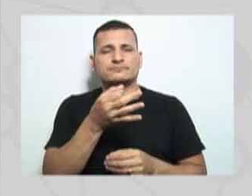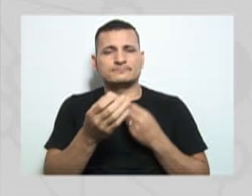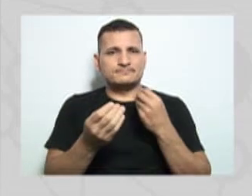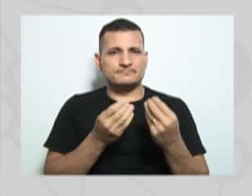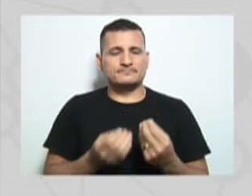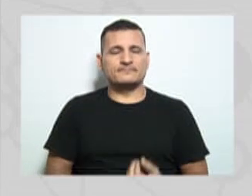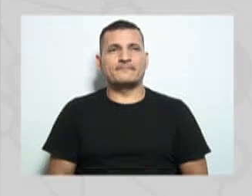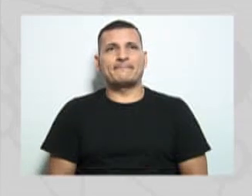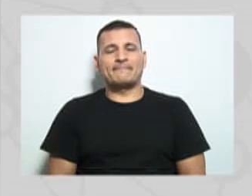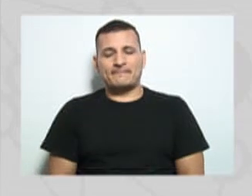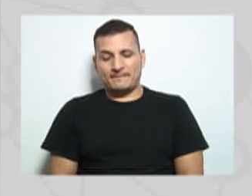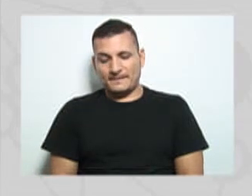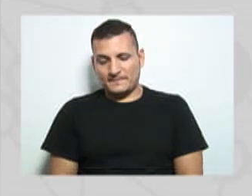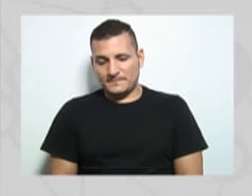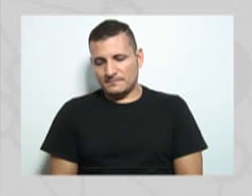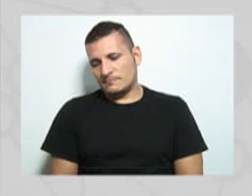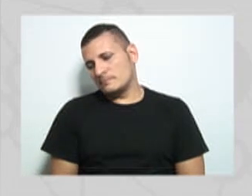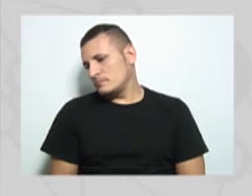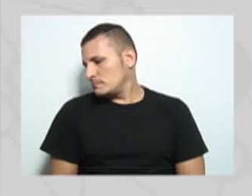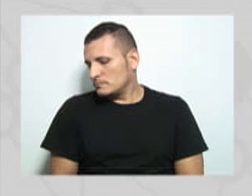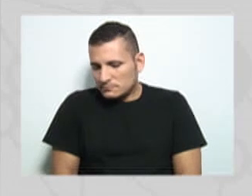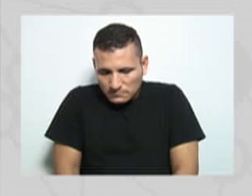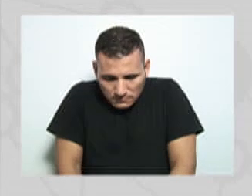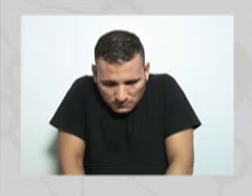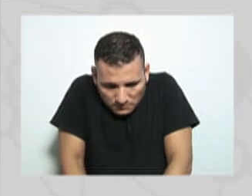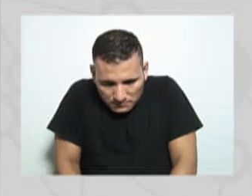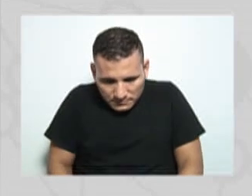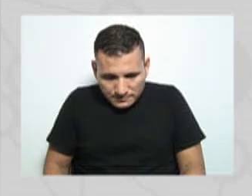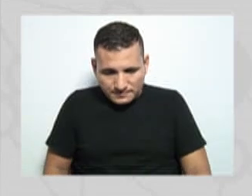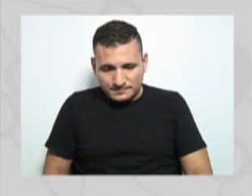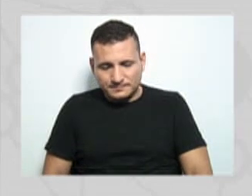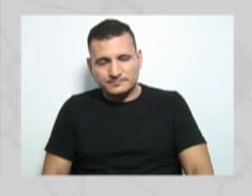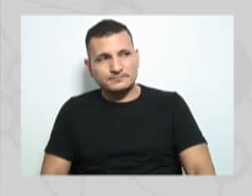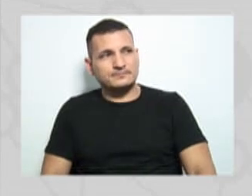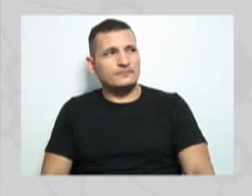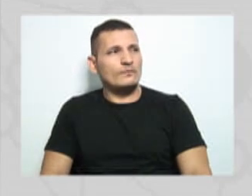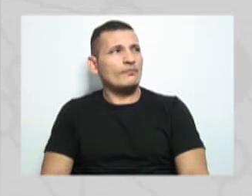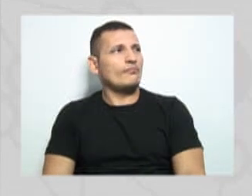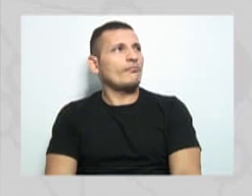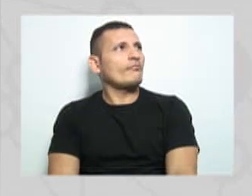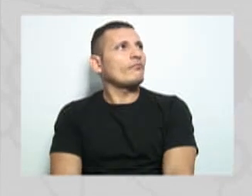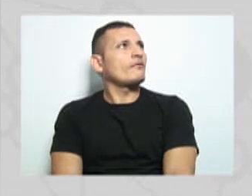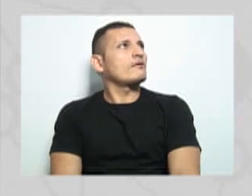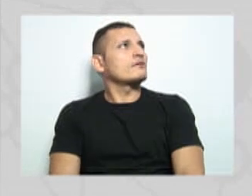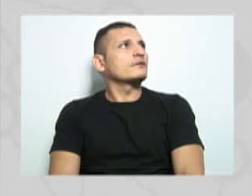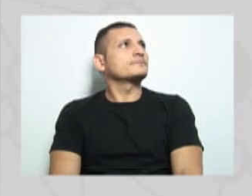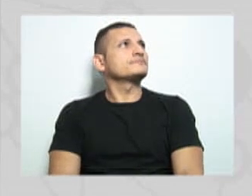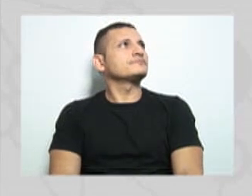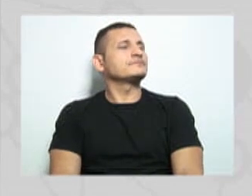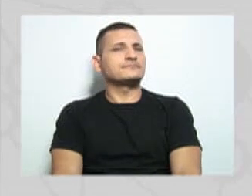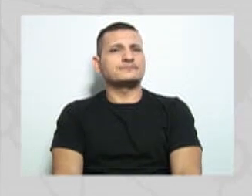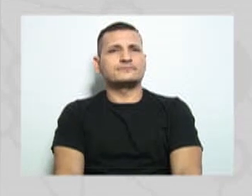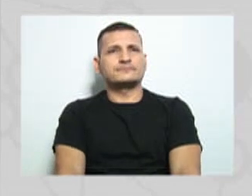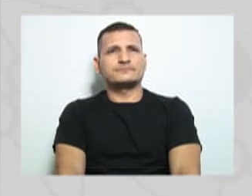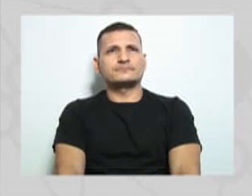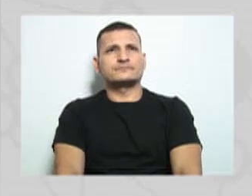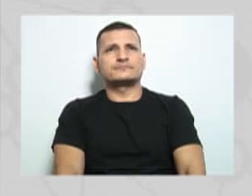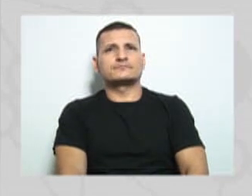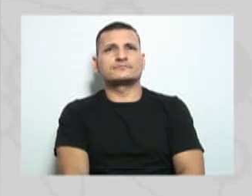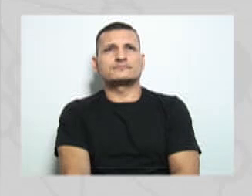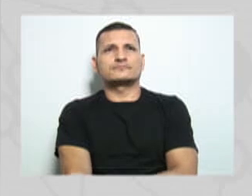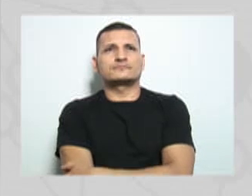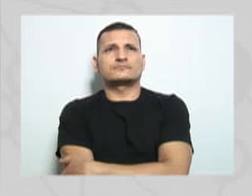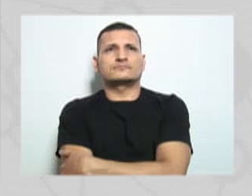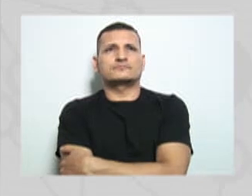colocaram, hein, professora? Vamos lá. Tem os alunos aqui, os alunos da escola Luiz Carlos